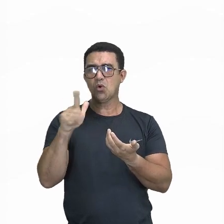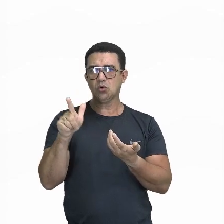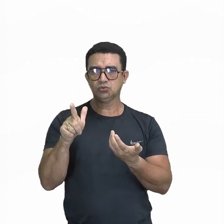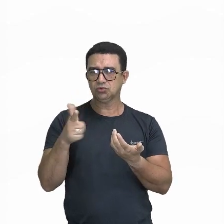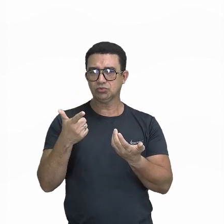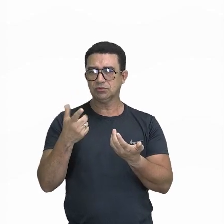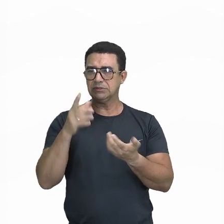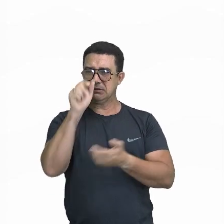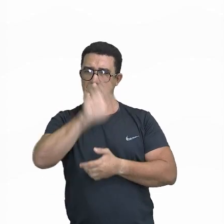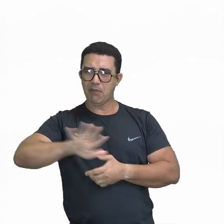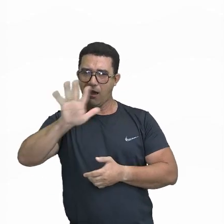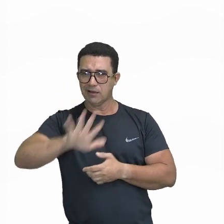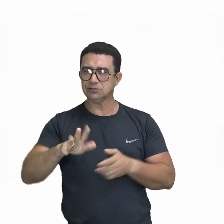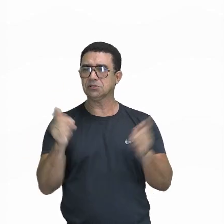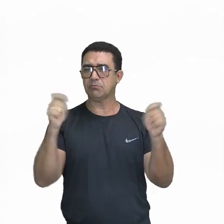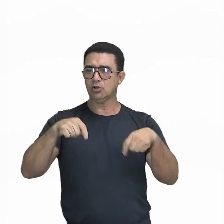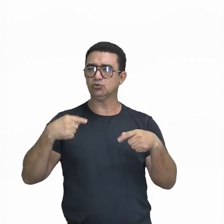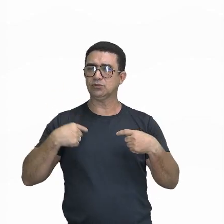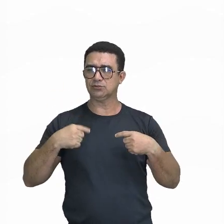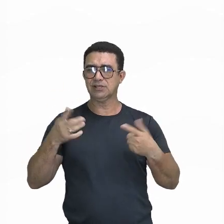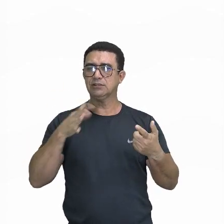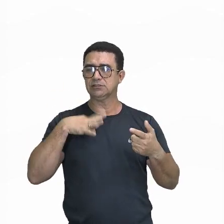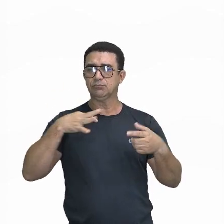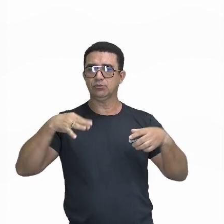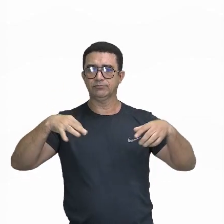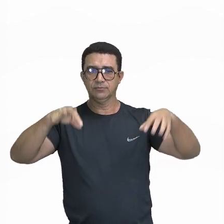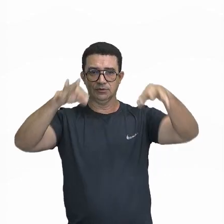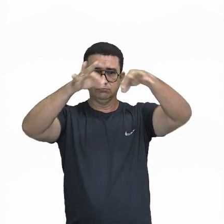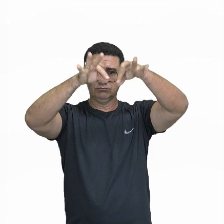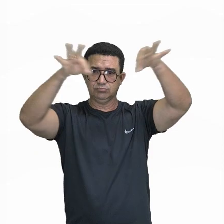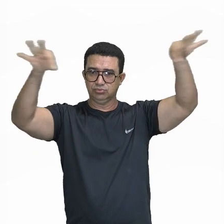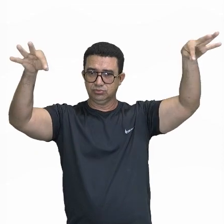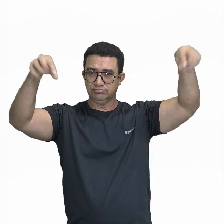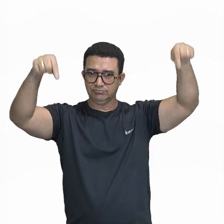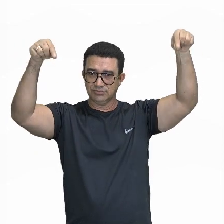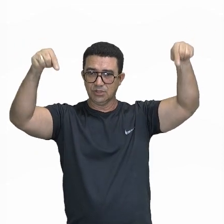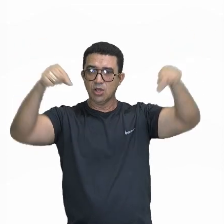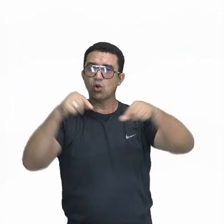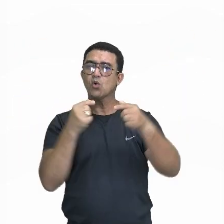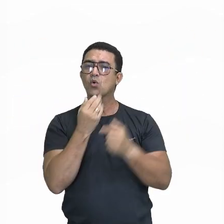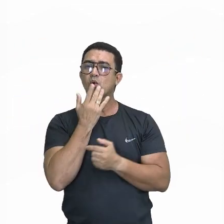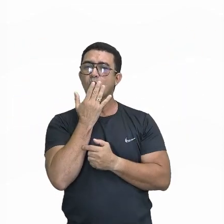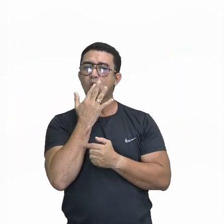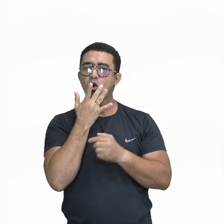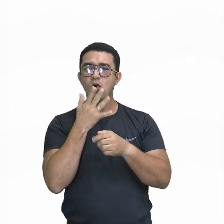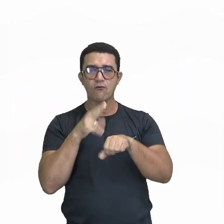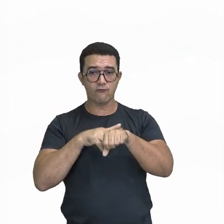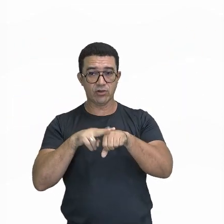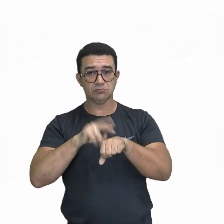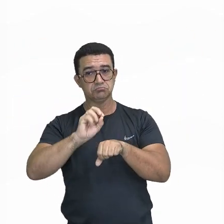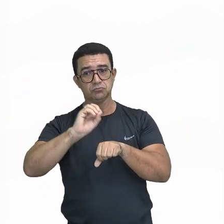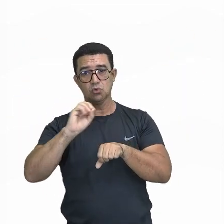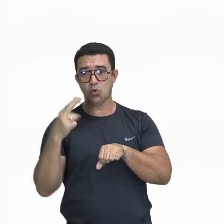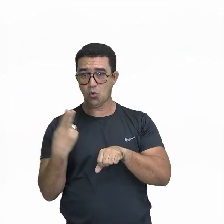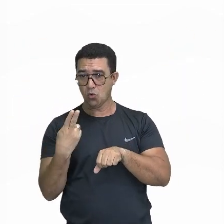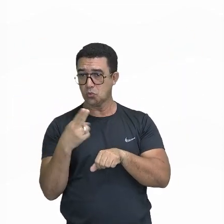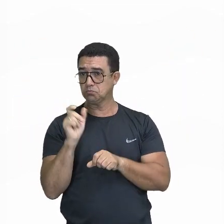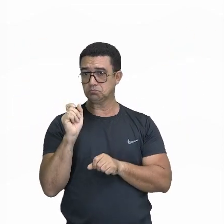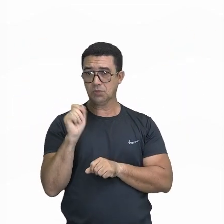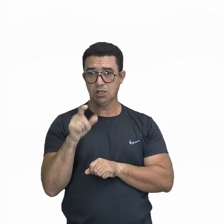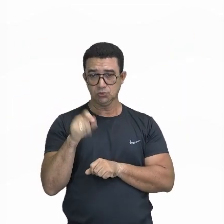um tecido, lona ou parede nas cores verde ou azul, que são